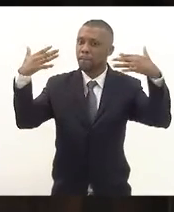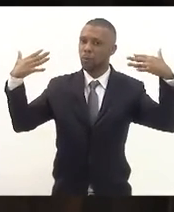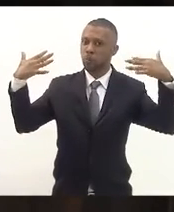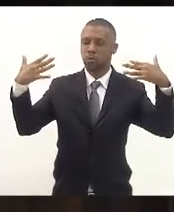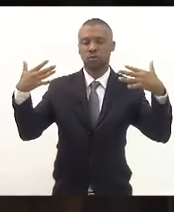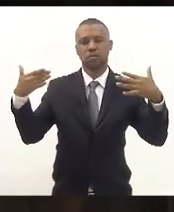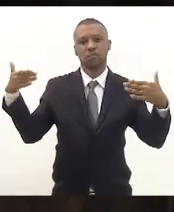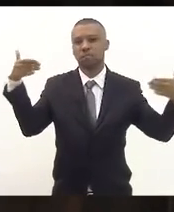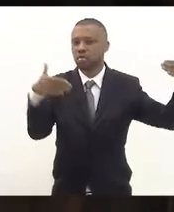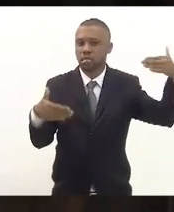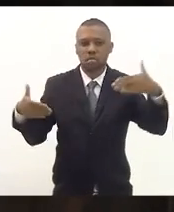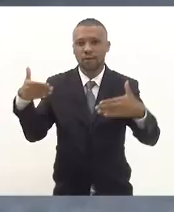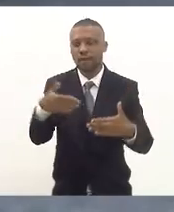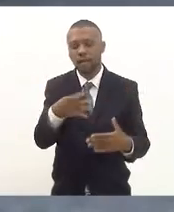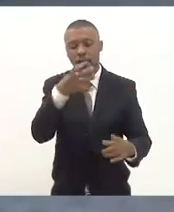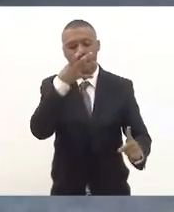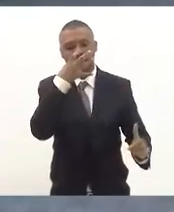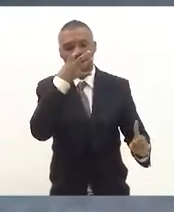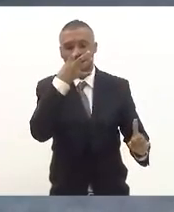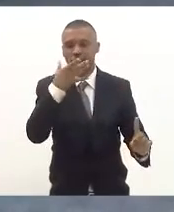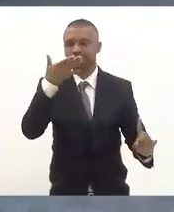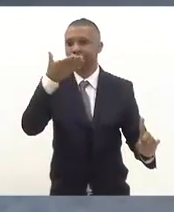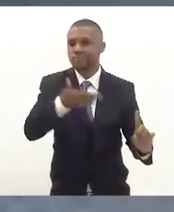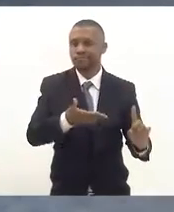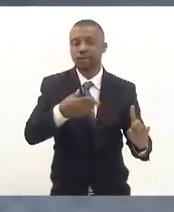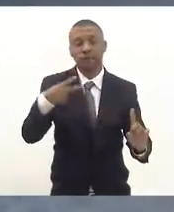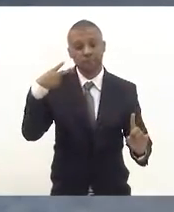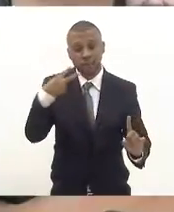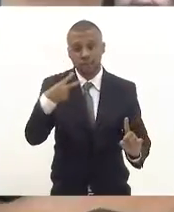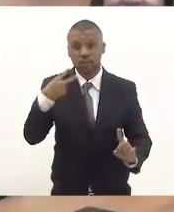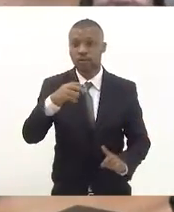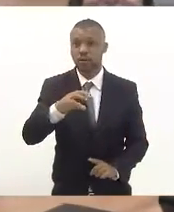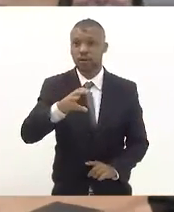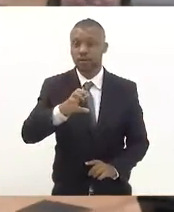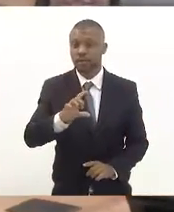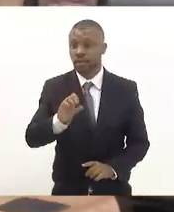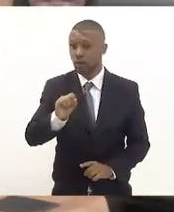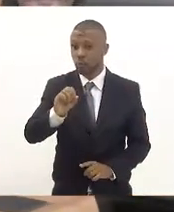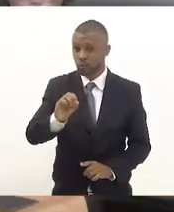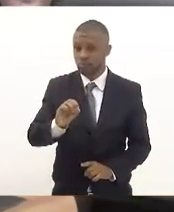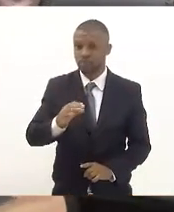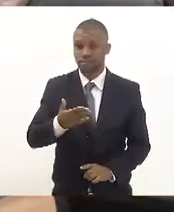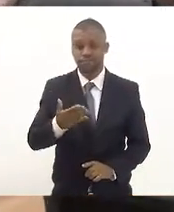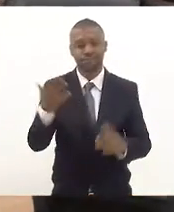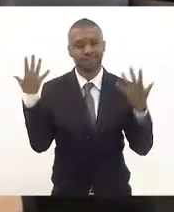que vieram prestigiar ao nosso vereador Celso do Alba